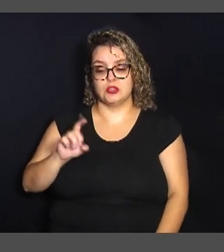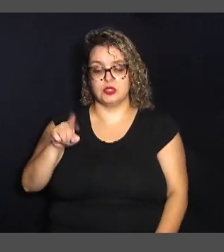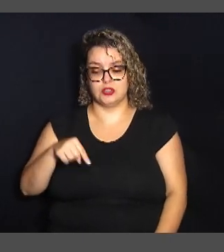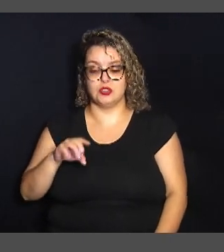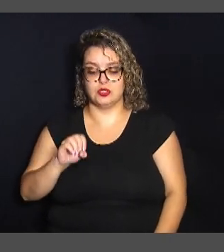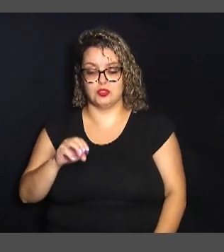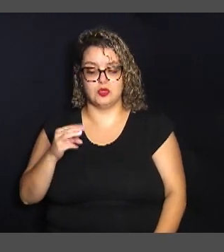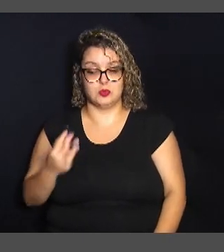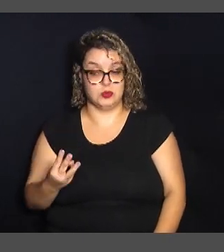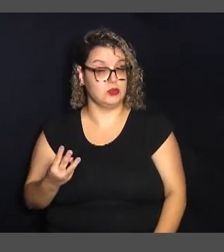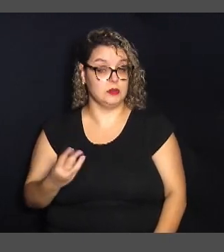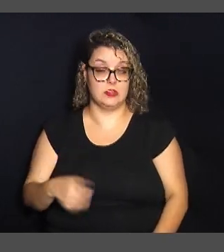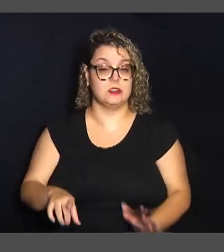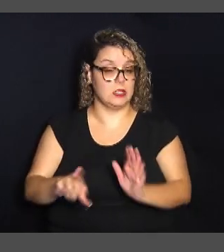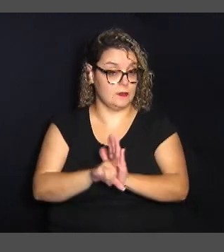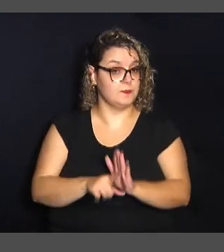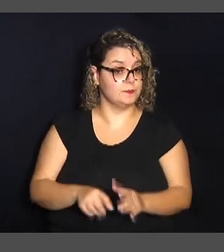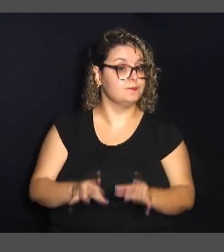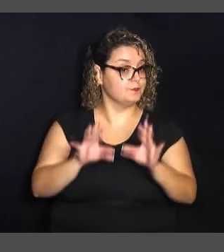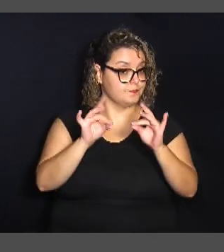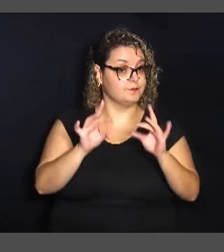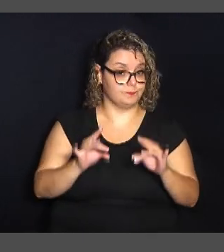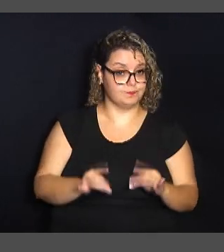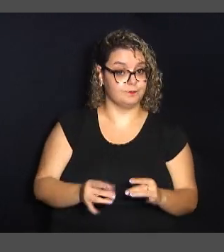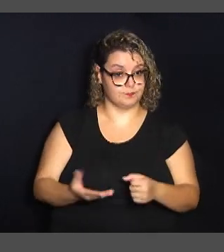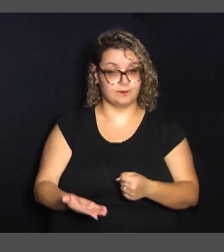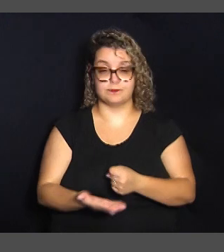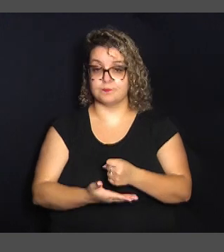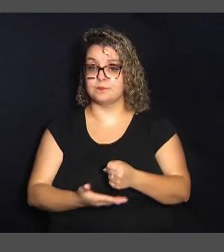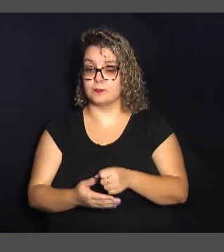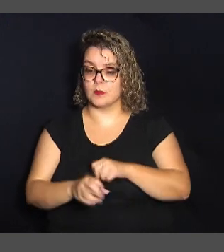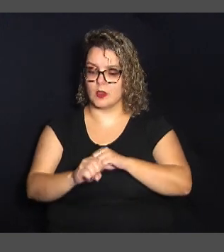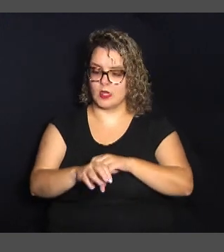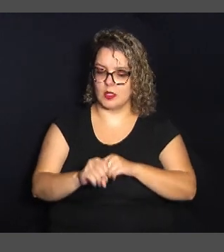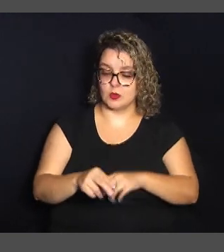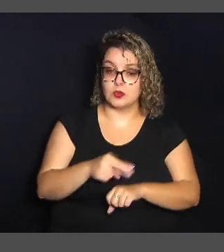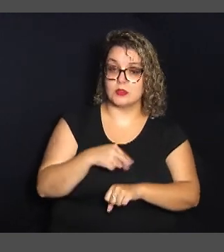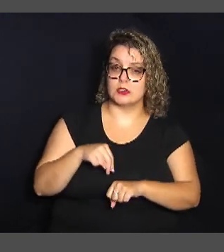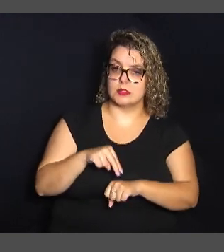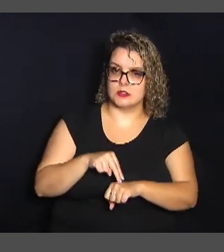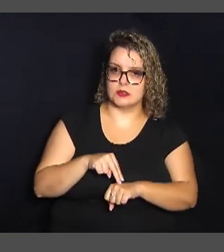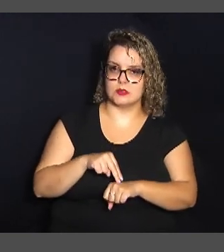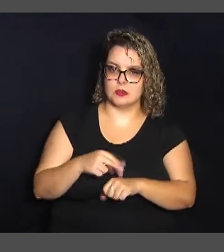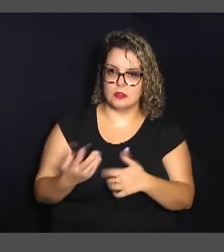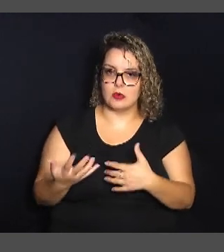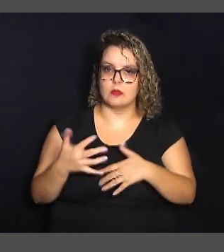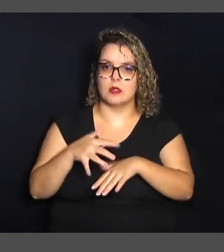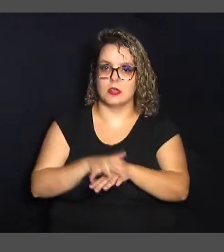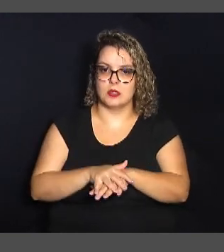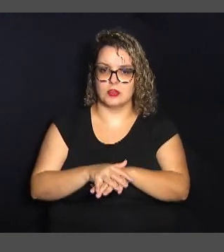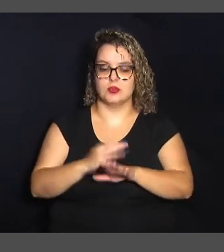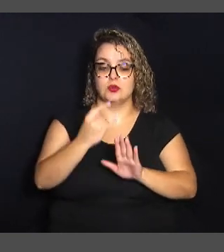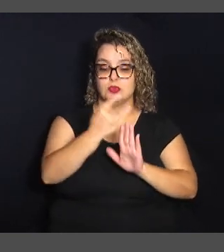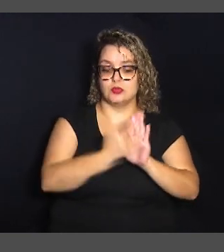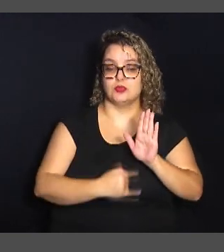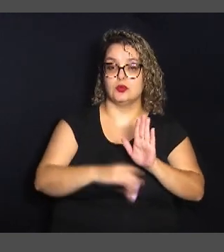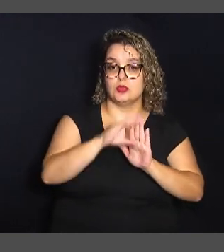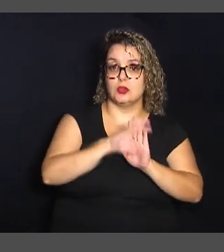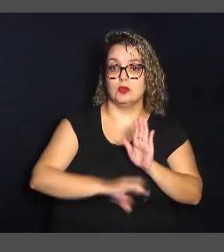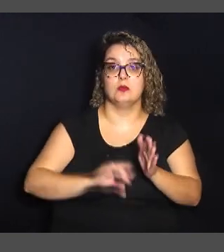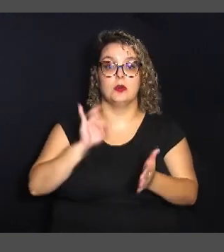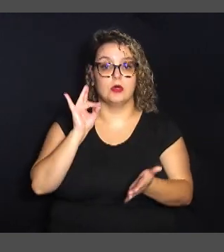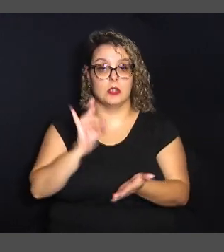9 de janeiro de 2003 que estabelece as diretrizes e bases da educação nacional para incluir no